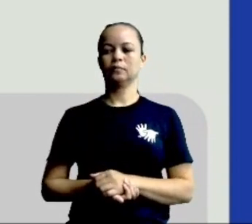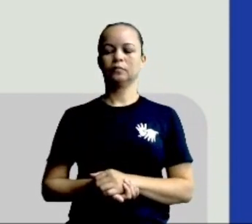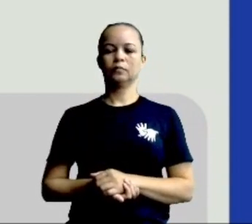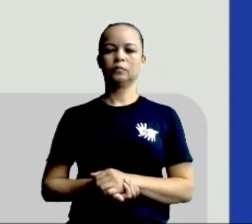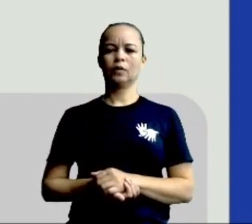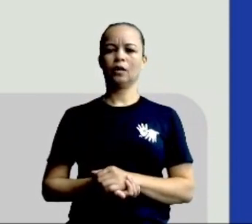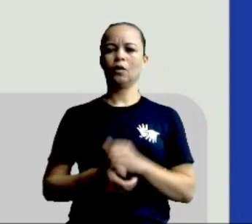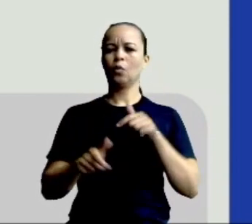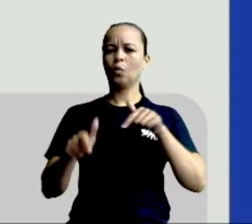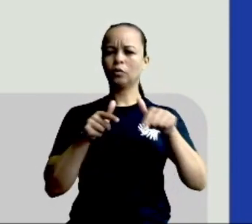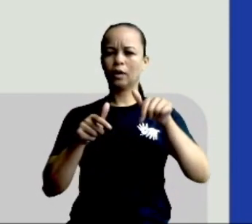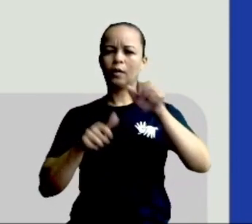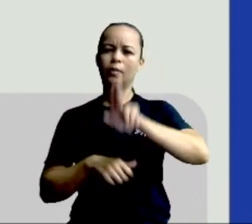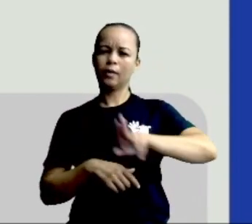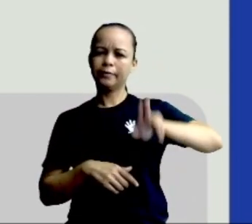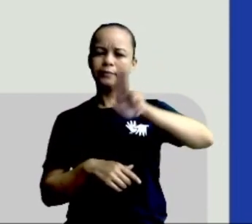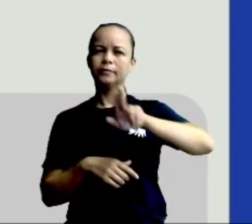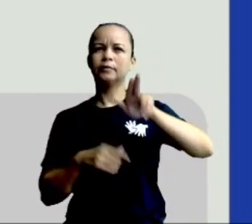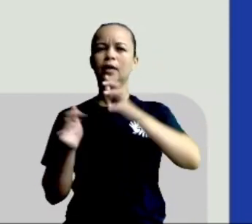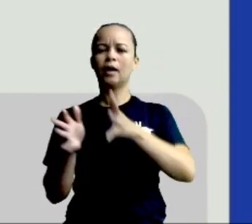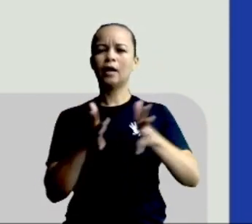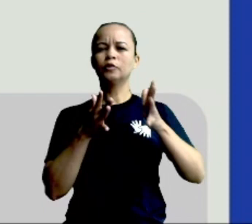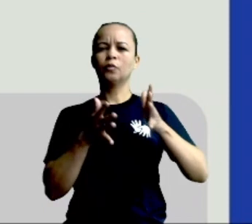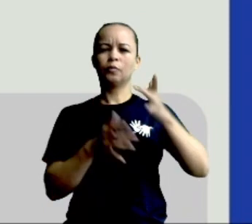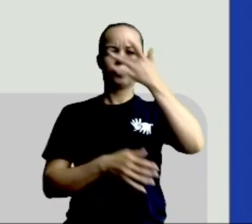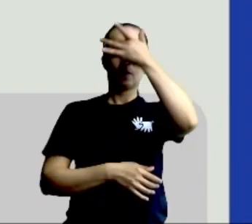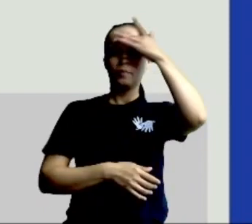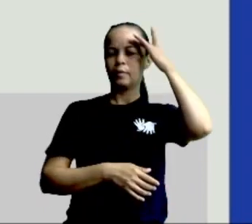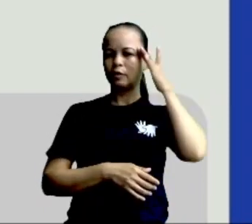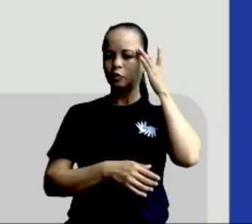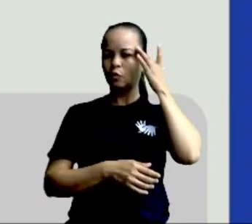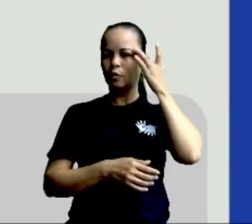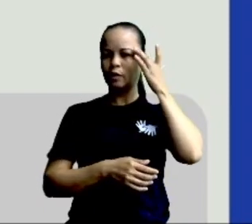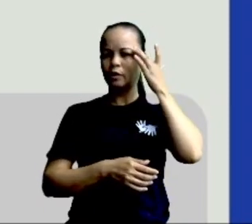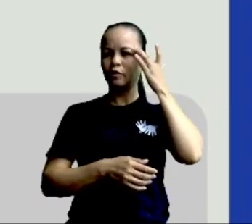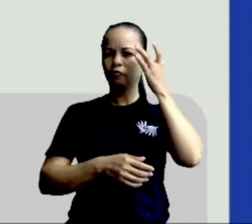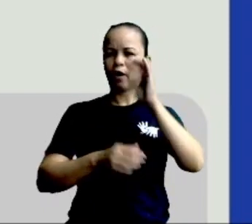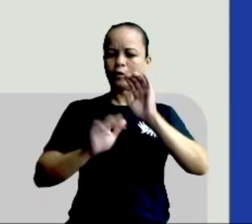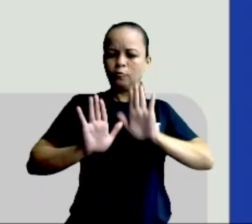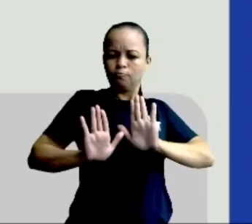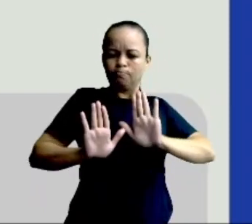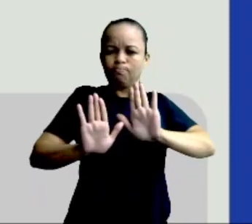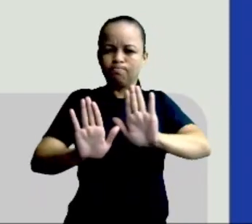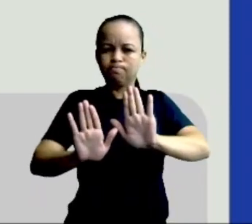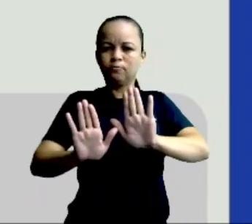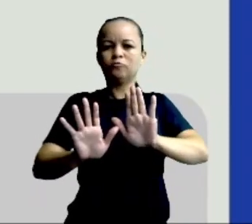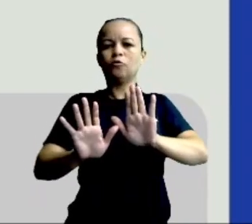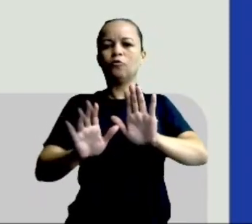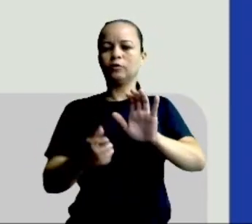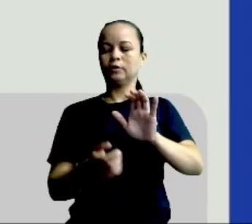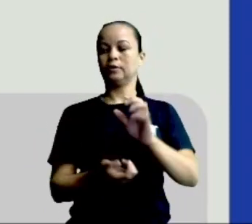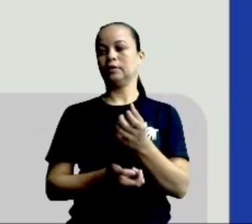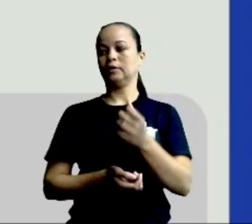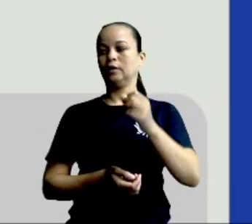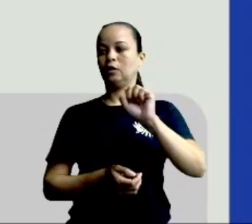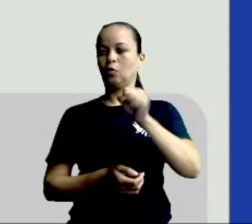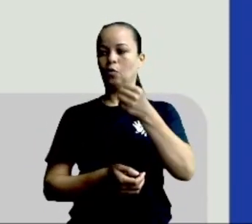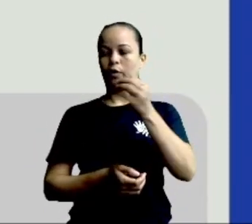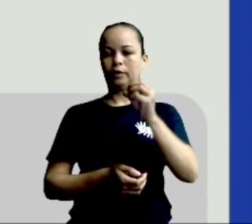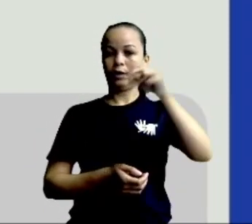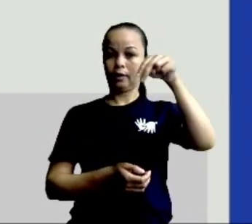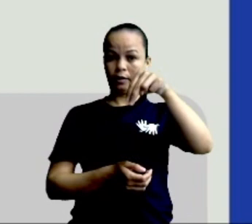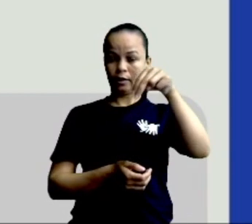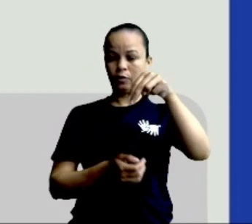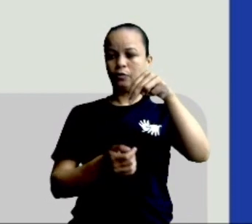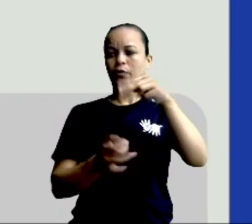Qual é o trabalho realizado por uma pessoa que faz uma força, tá, de 80 newton para